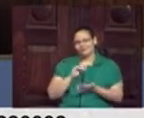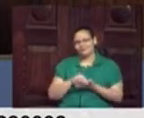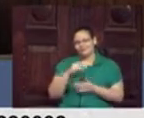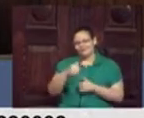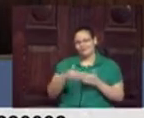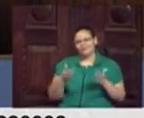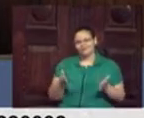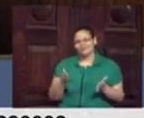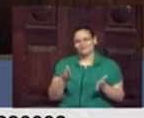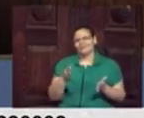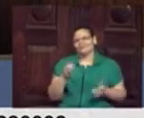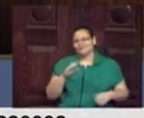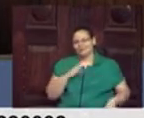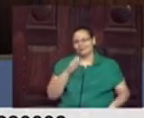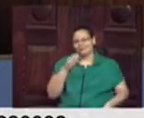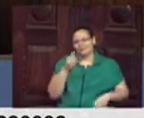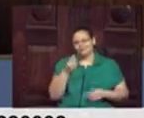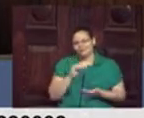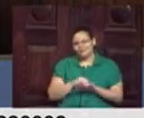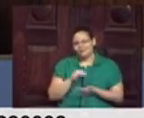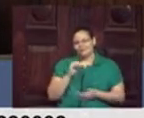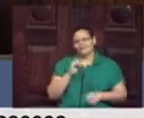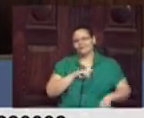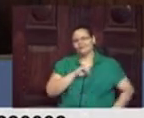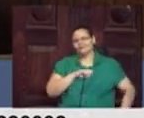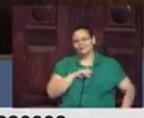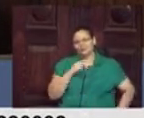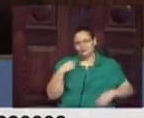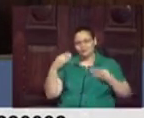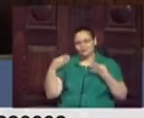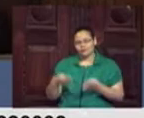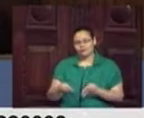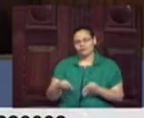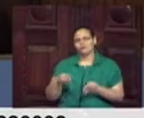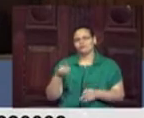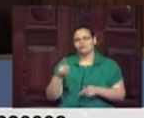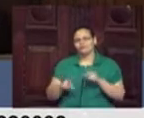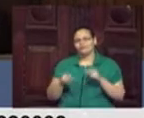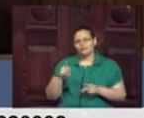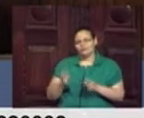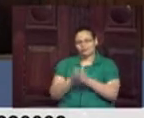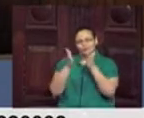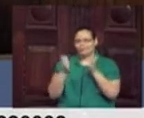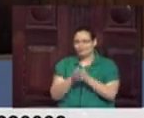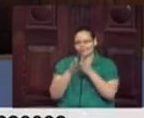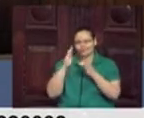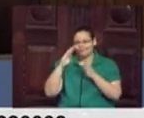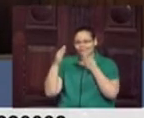esse perfil. Atingiu a população mais pobre e atingiu os servidores, mas não atinge a